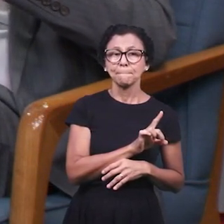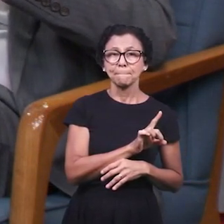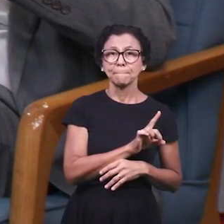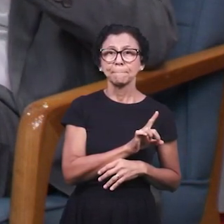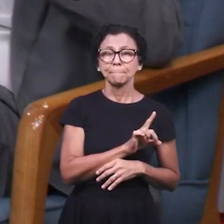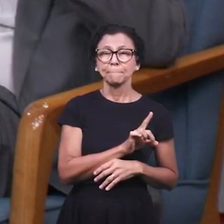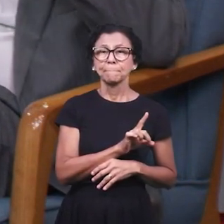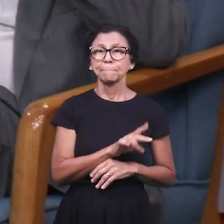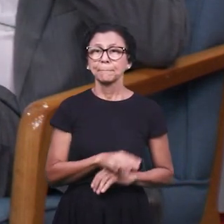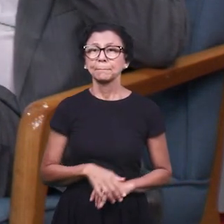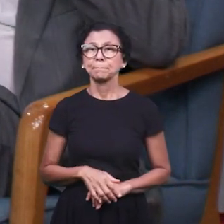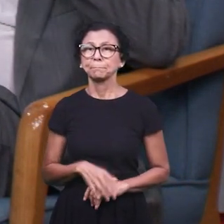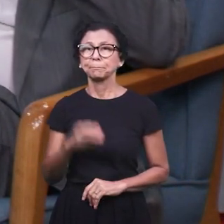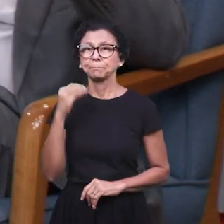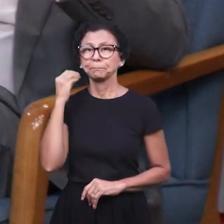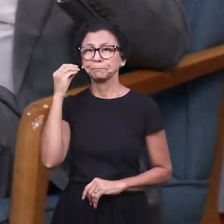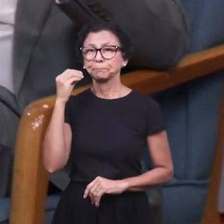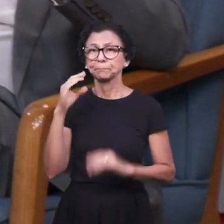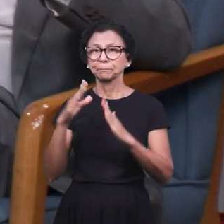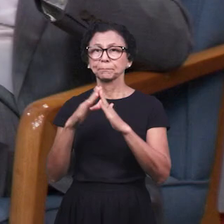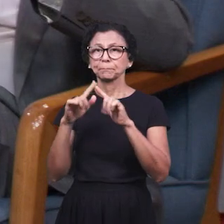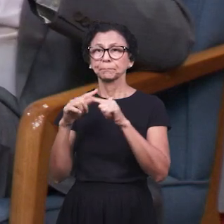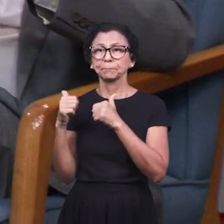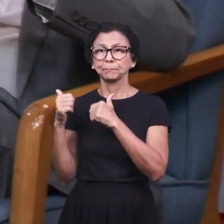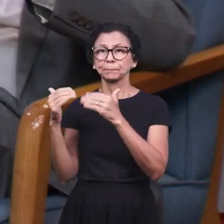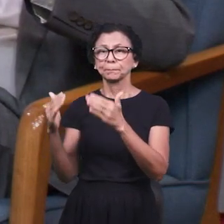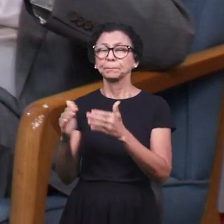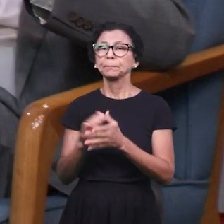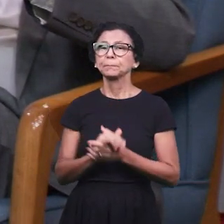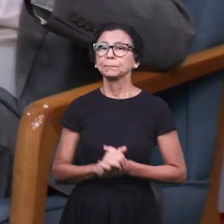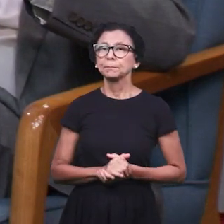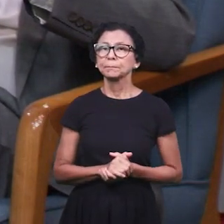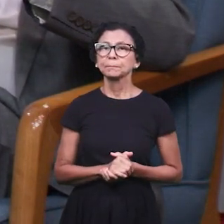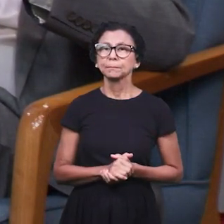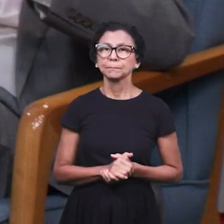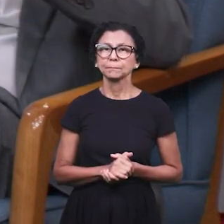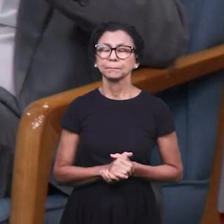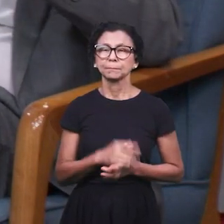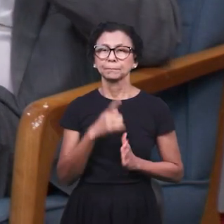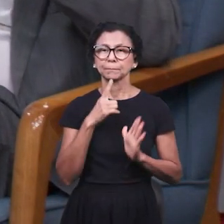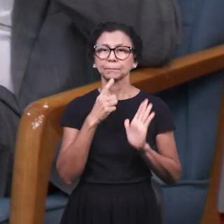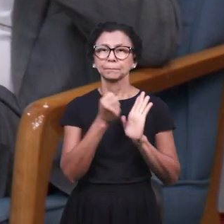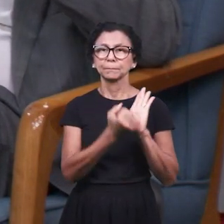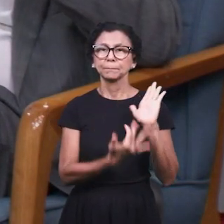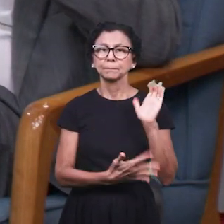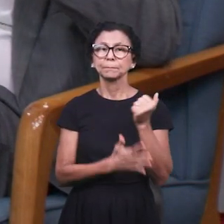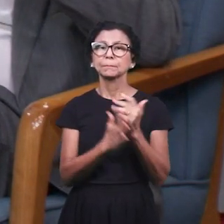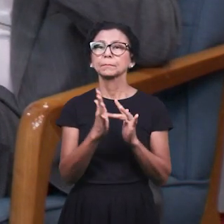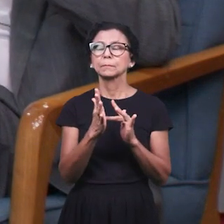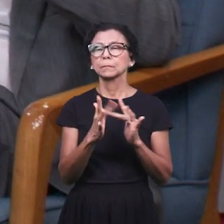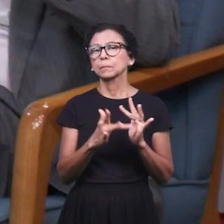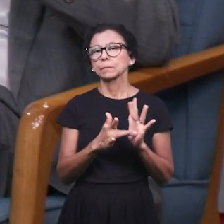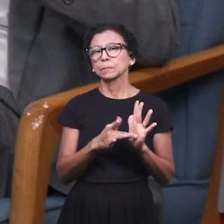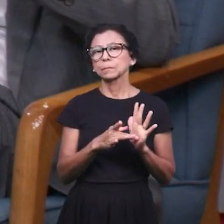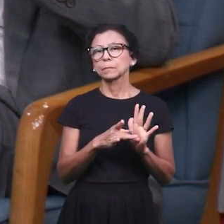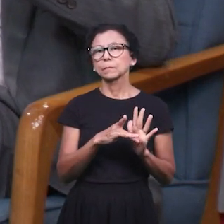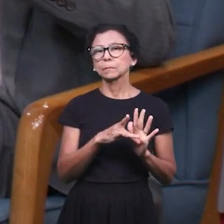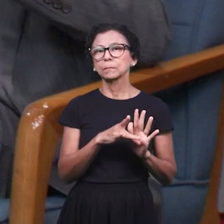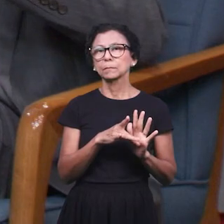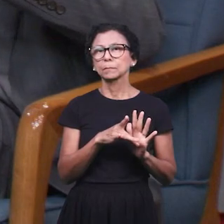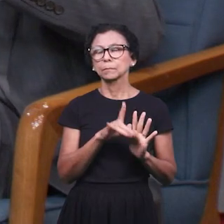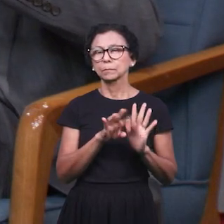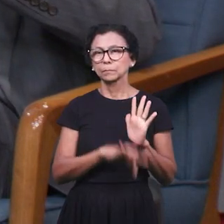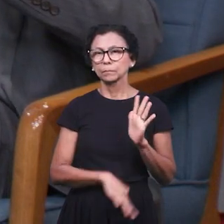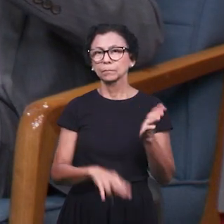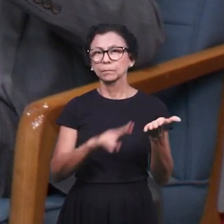igreja primitiva, do sangue, que ele está falando do sangue. Ele está dizendo, o texto que diz